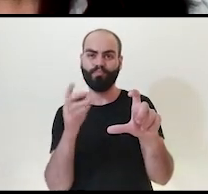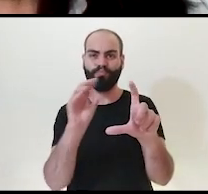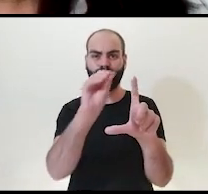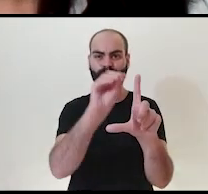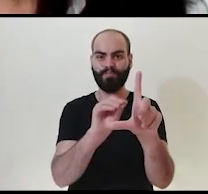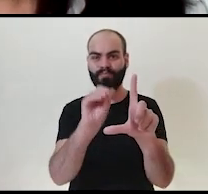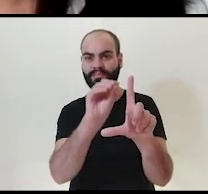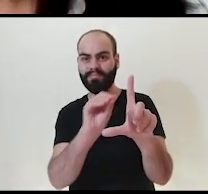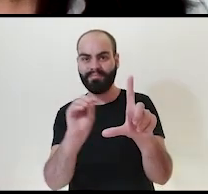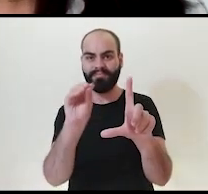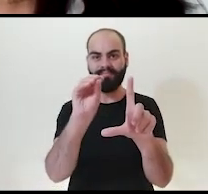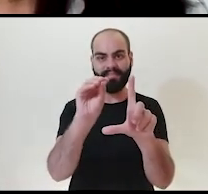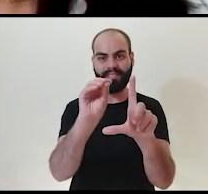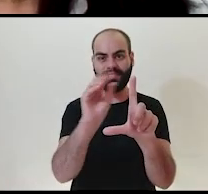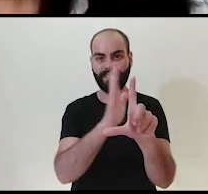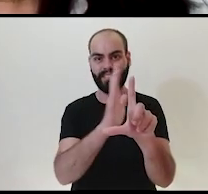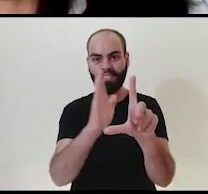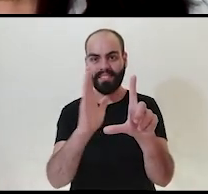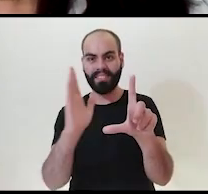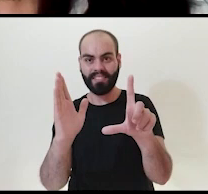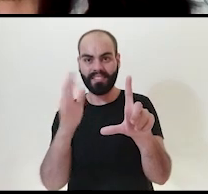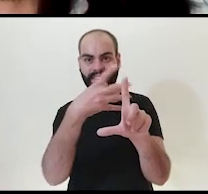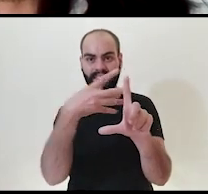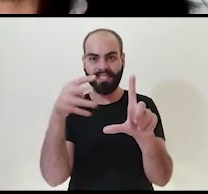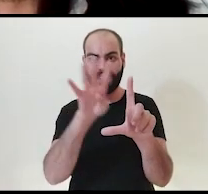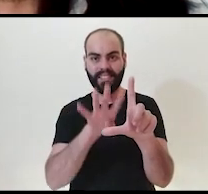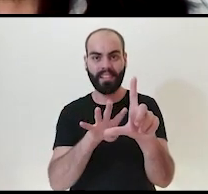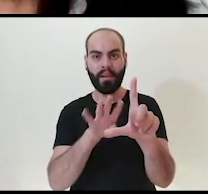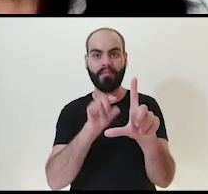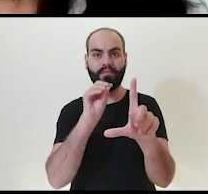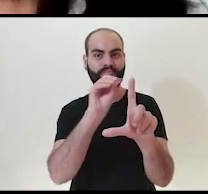ali da interseção dos quadrados, mas está tudo bem também. É ter.